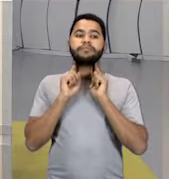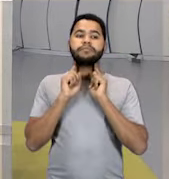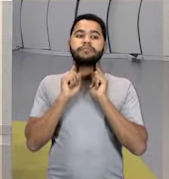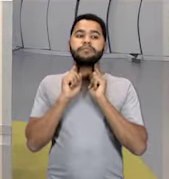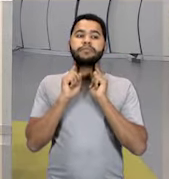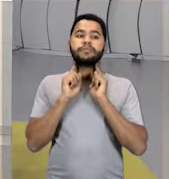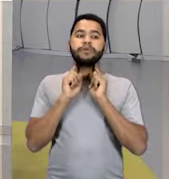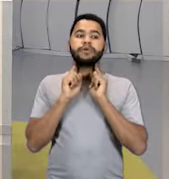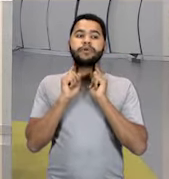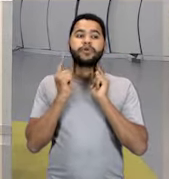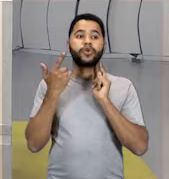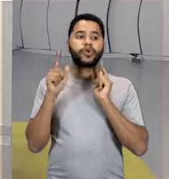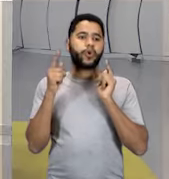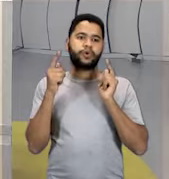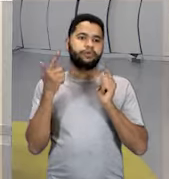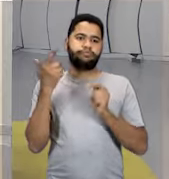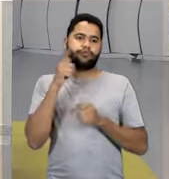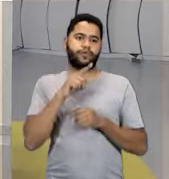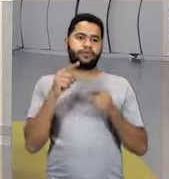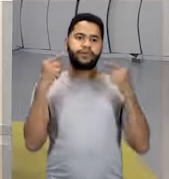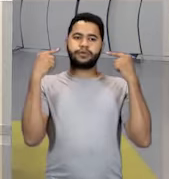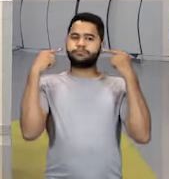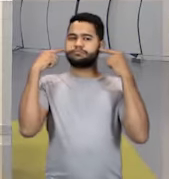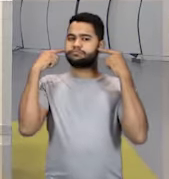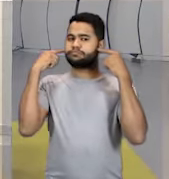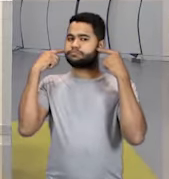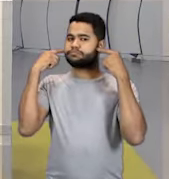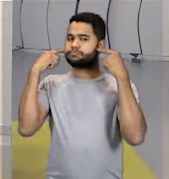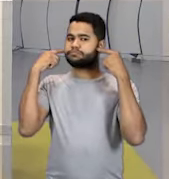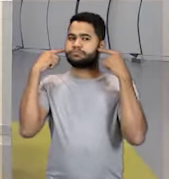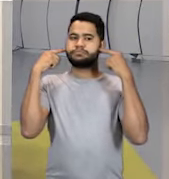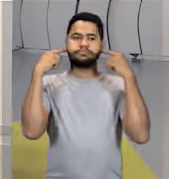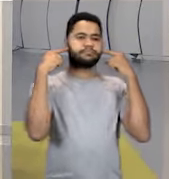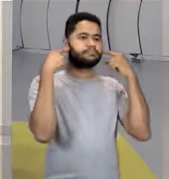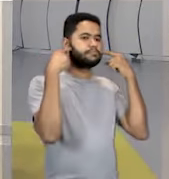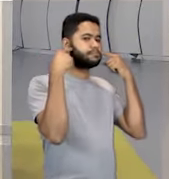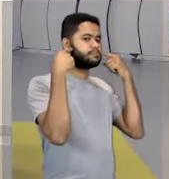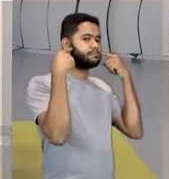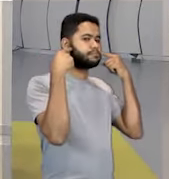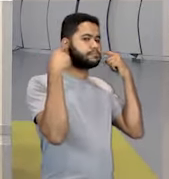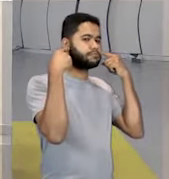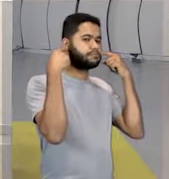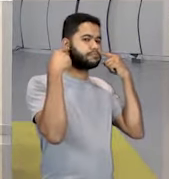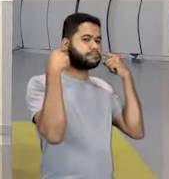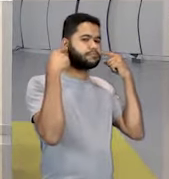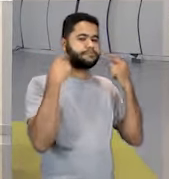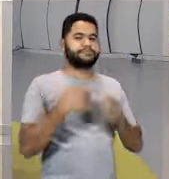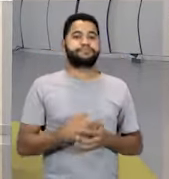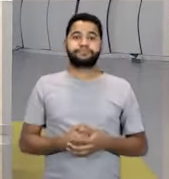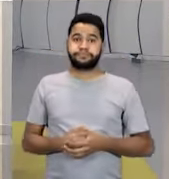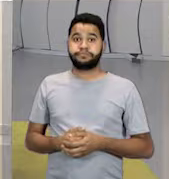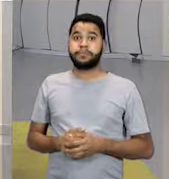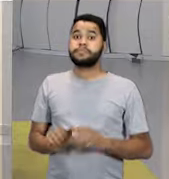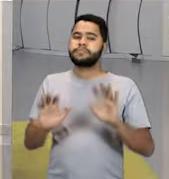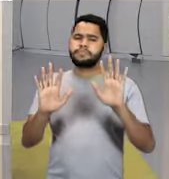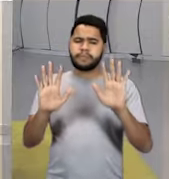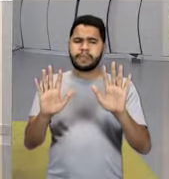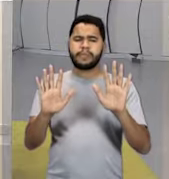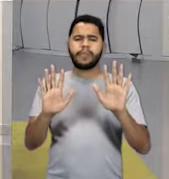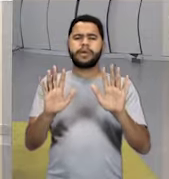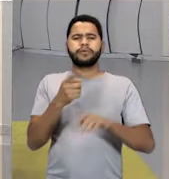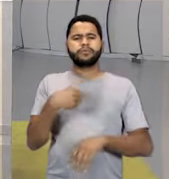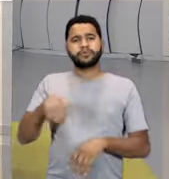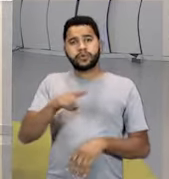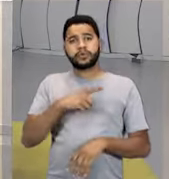assim, e outras que eu não vou conseguir te mostrar direito, porque ficam mais, né, mais atrás aqui da nossa boca. Mas, então nós temos